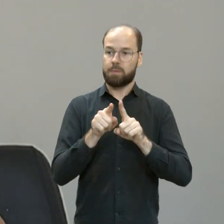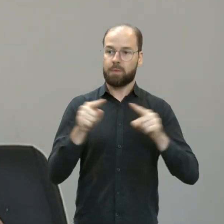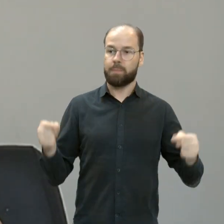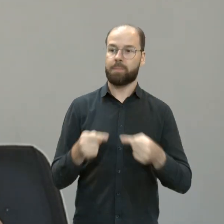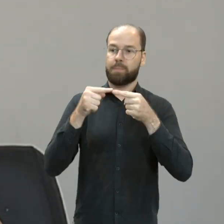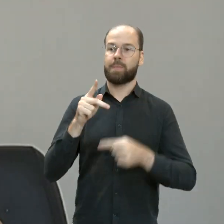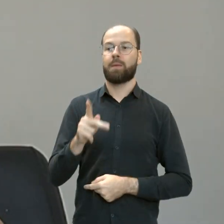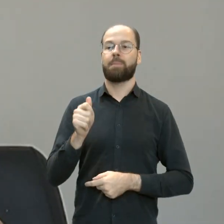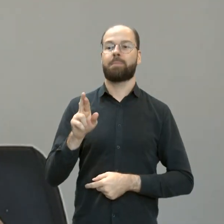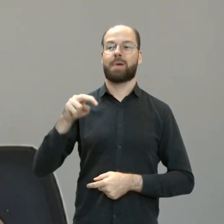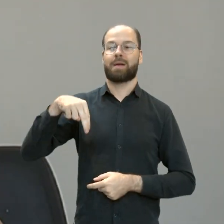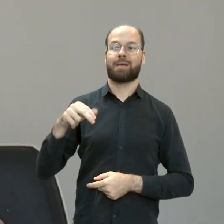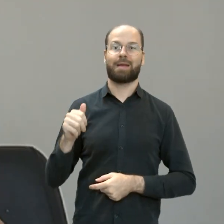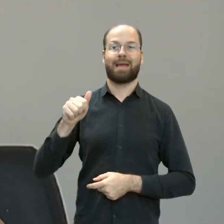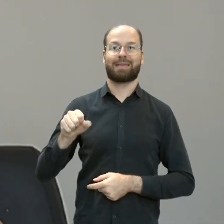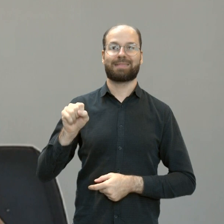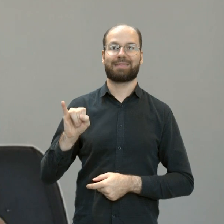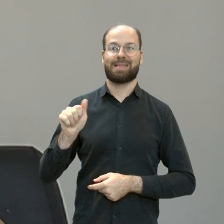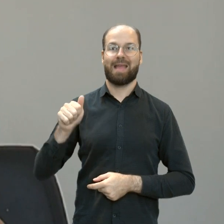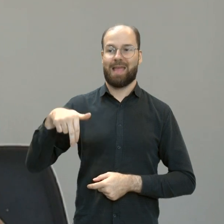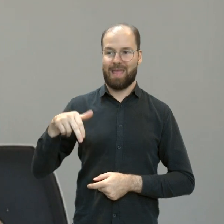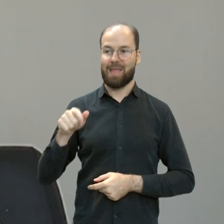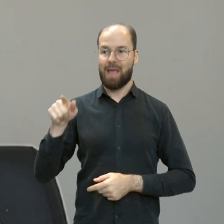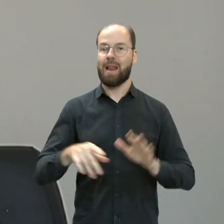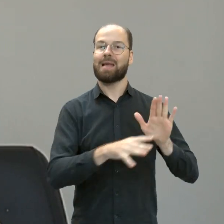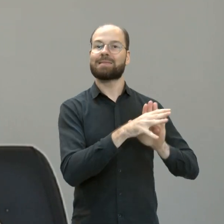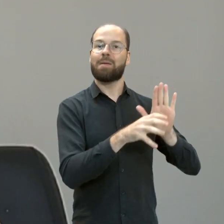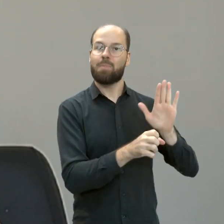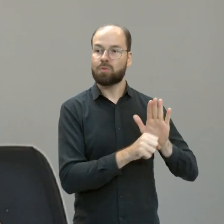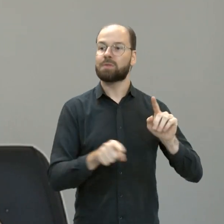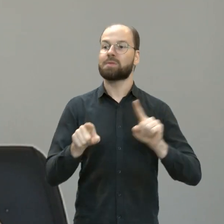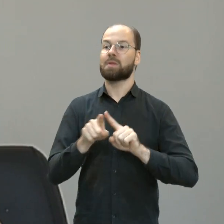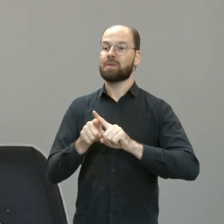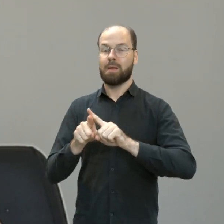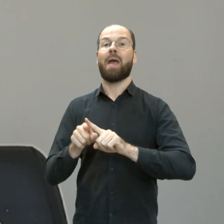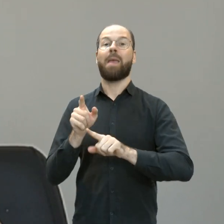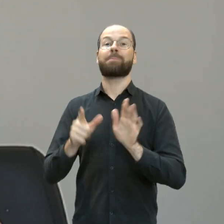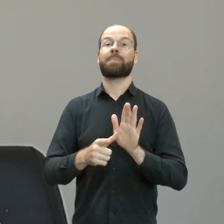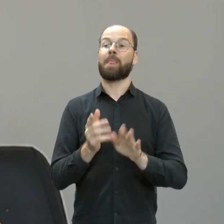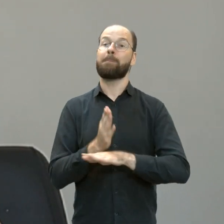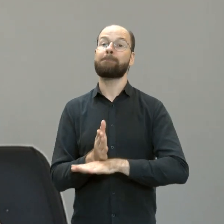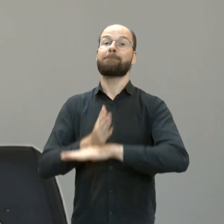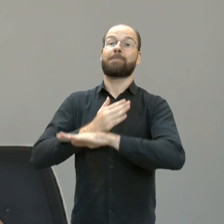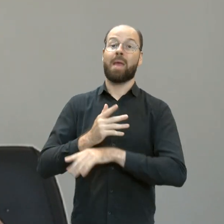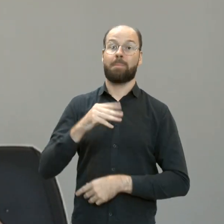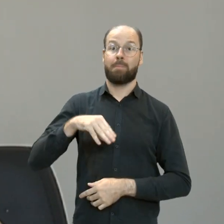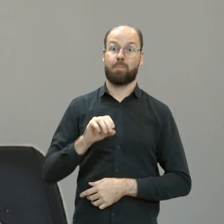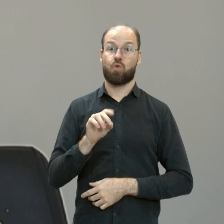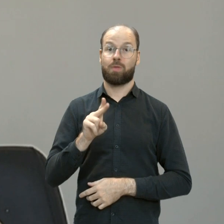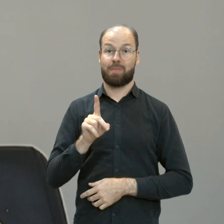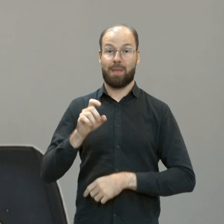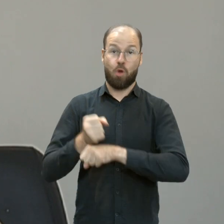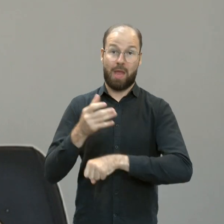embora o simbolismo e o pré-modernismo já estivesse nesse momento em curso, né, nas capitais como